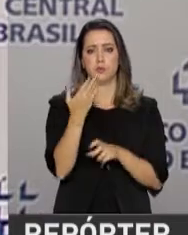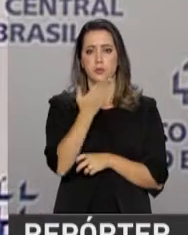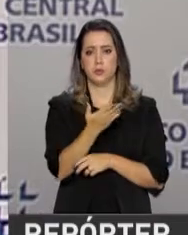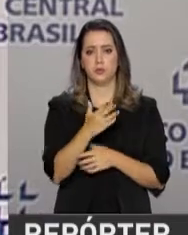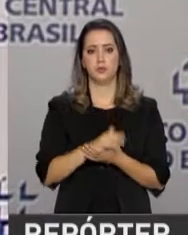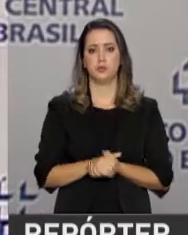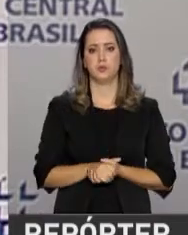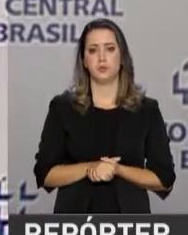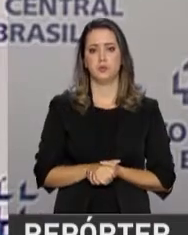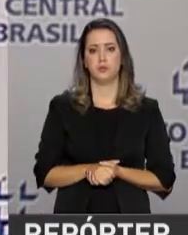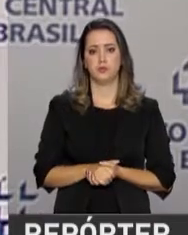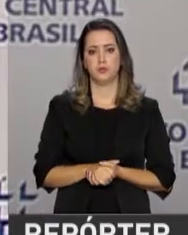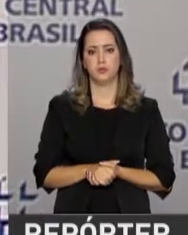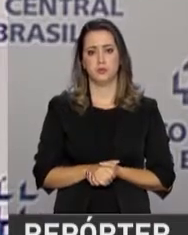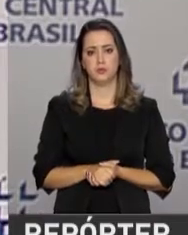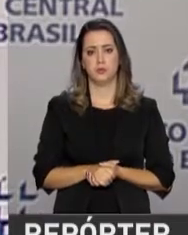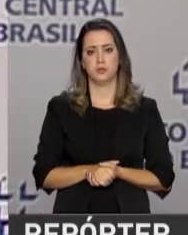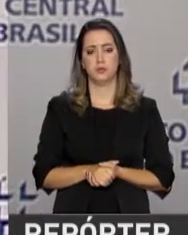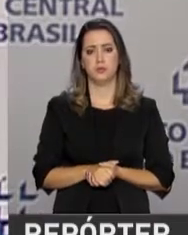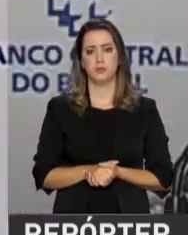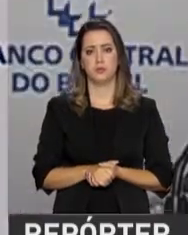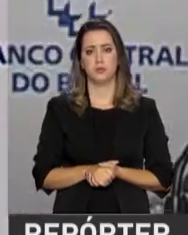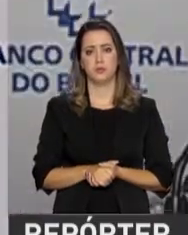do presidente Ilan Goldfein. Vamos ouvir.